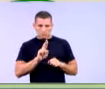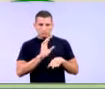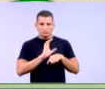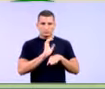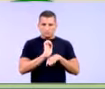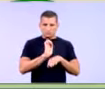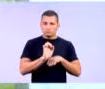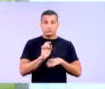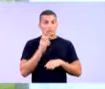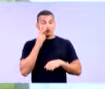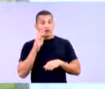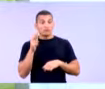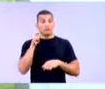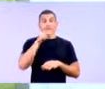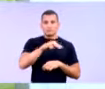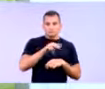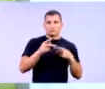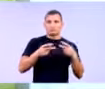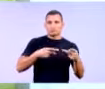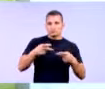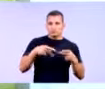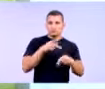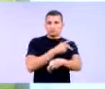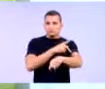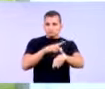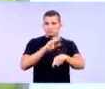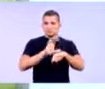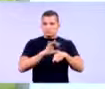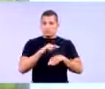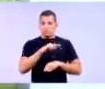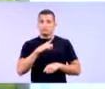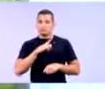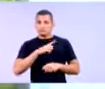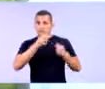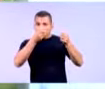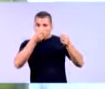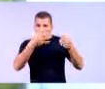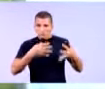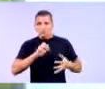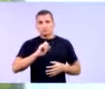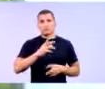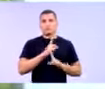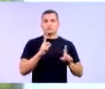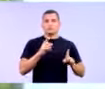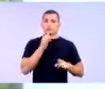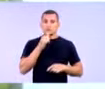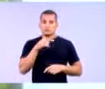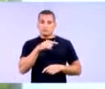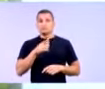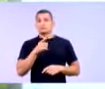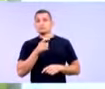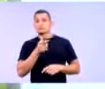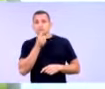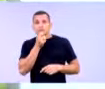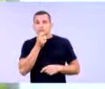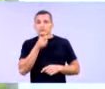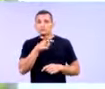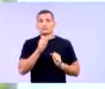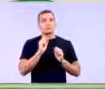lá no projeto pedagógico do curso se está previsto isso ou não. Se não está previsto, vocês não poderão pedir